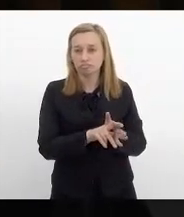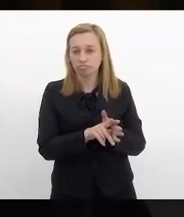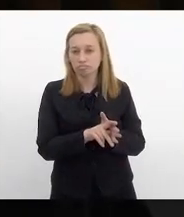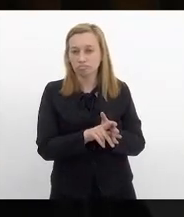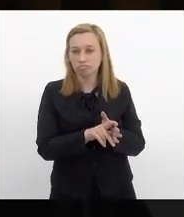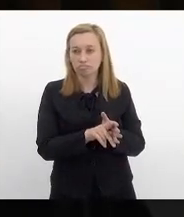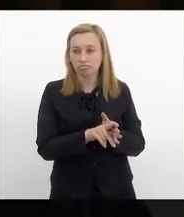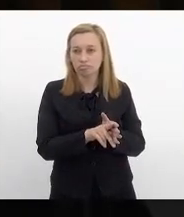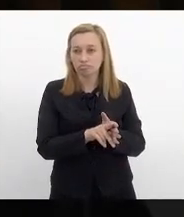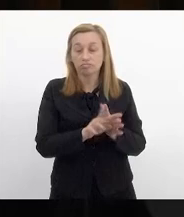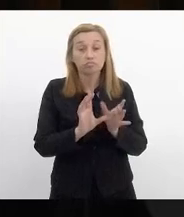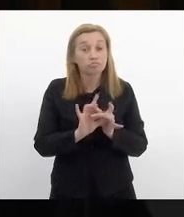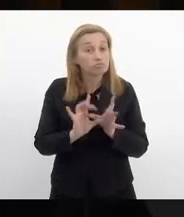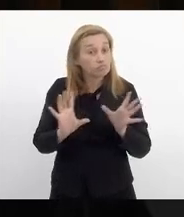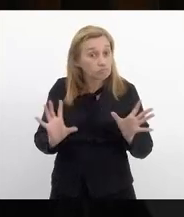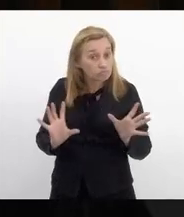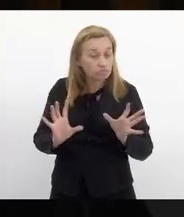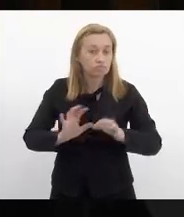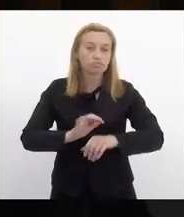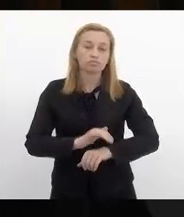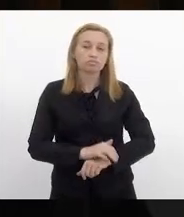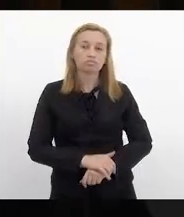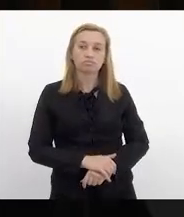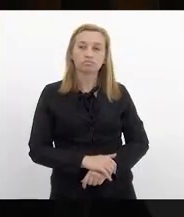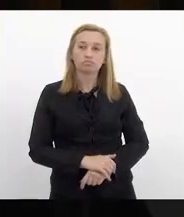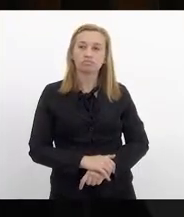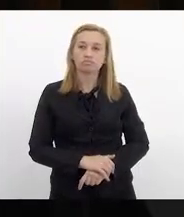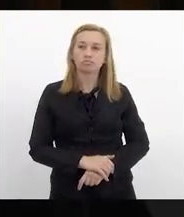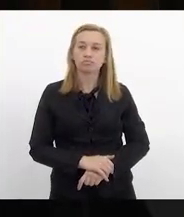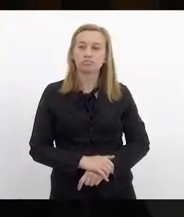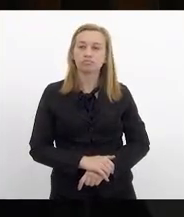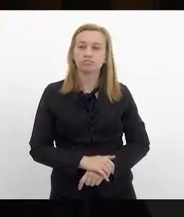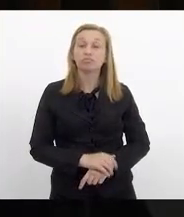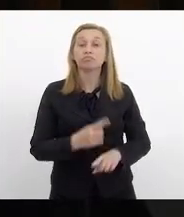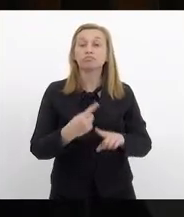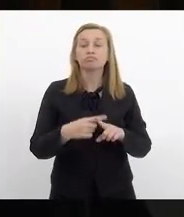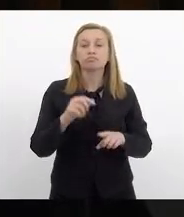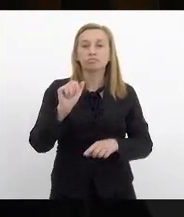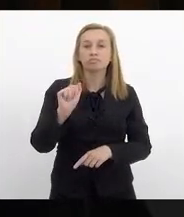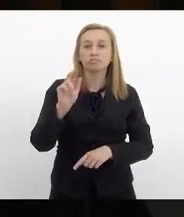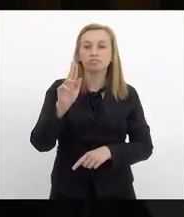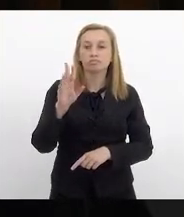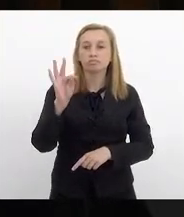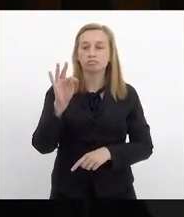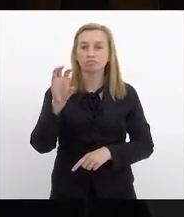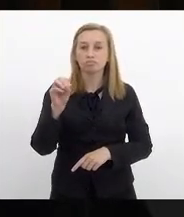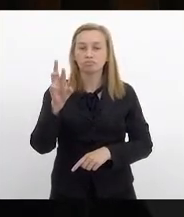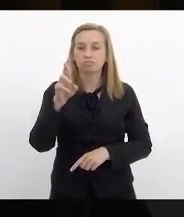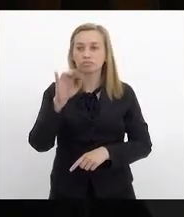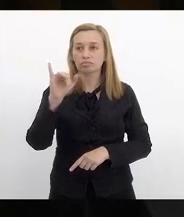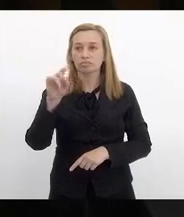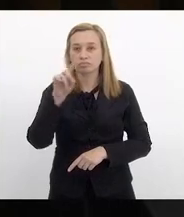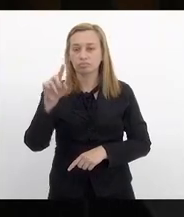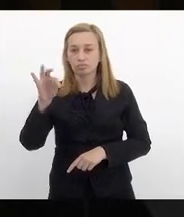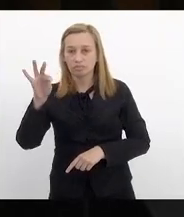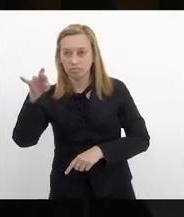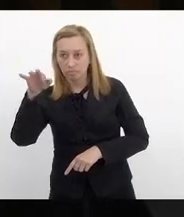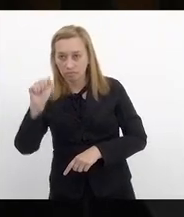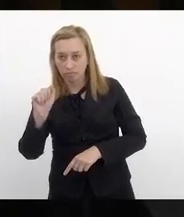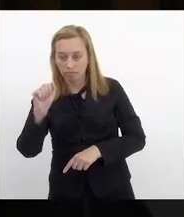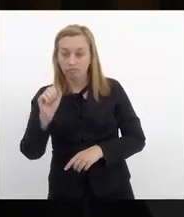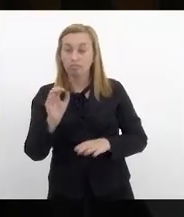em autorizativo, porque o autorizativo, apesar de, a